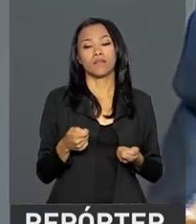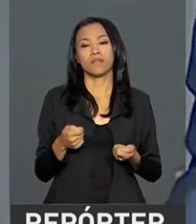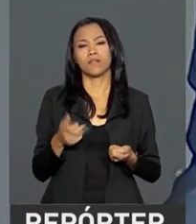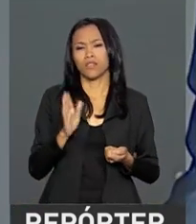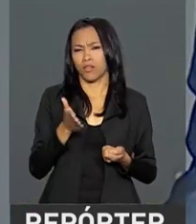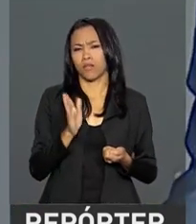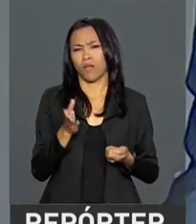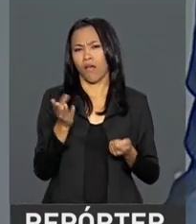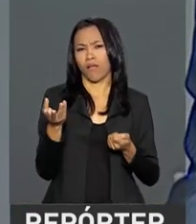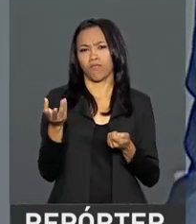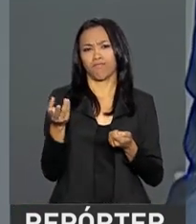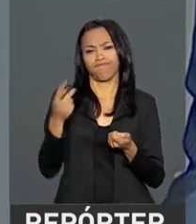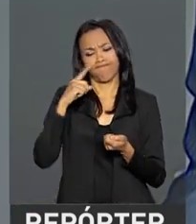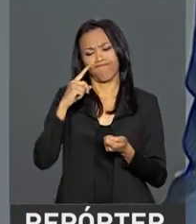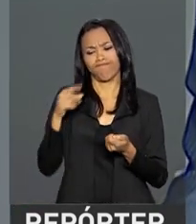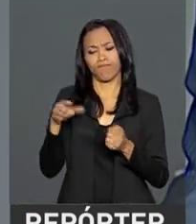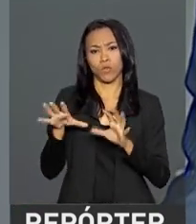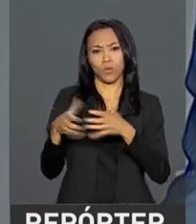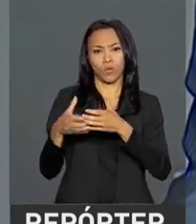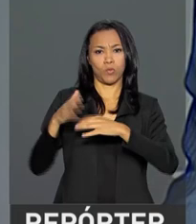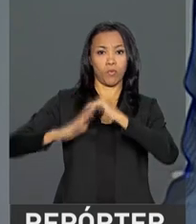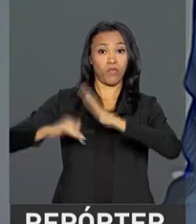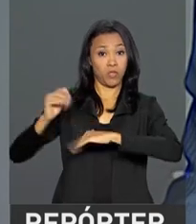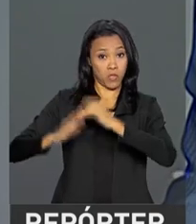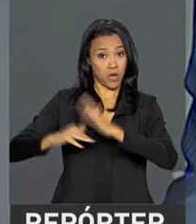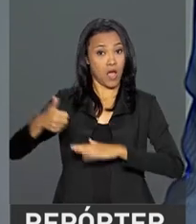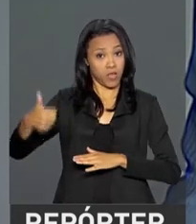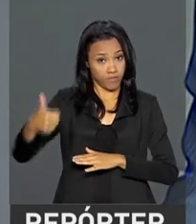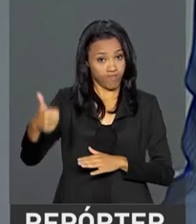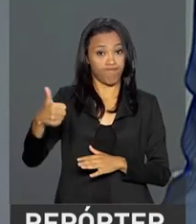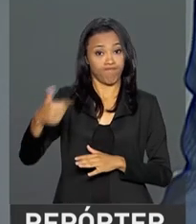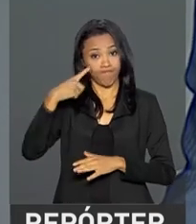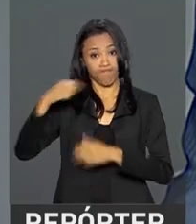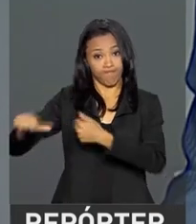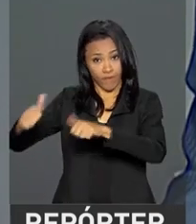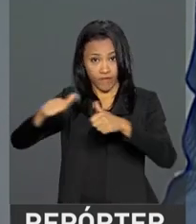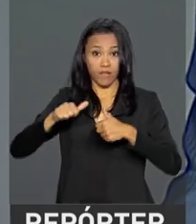todos os analistas até isso não agrada de controvérsia